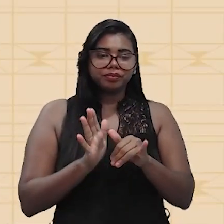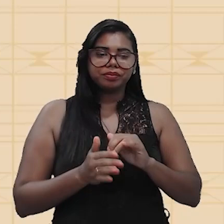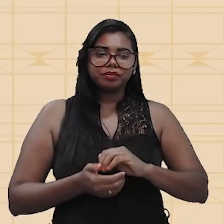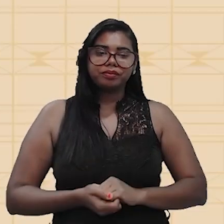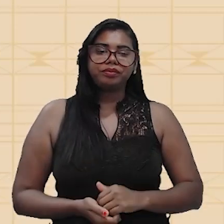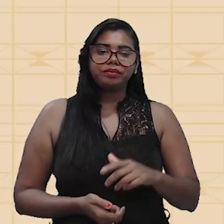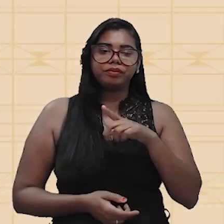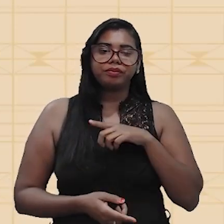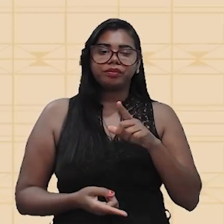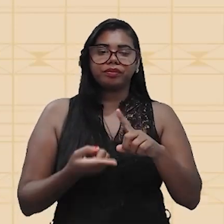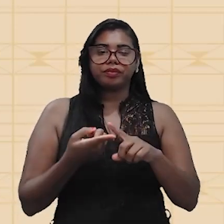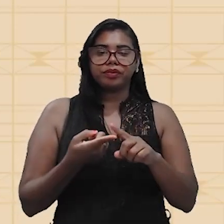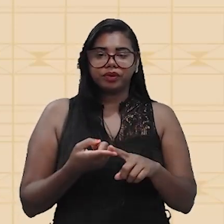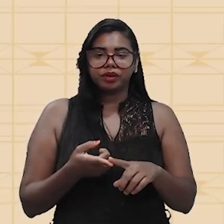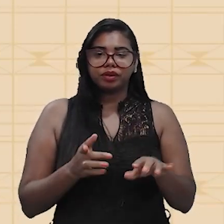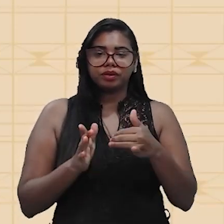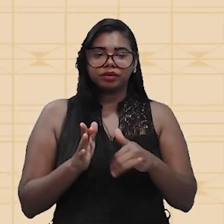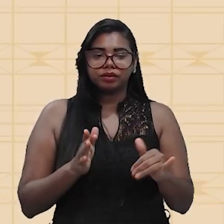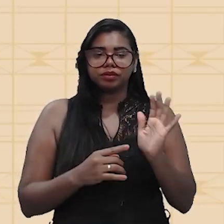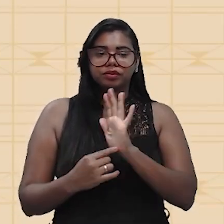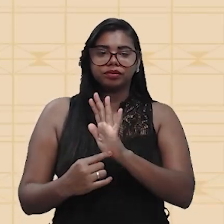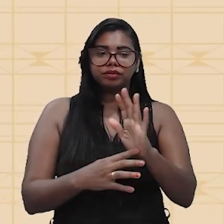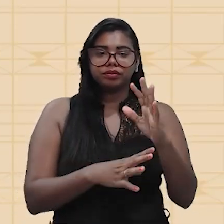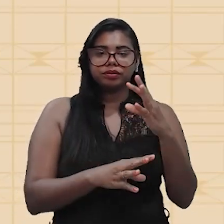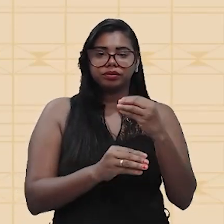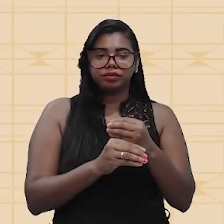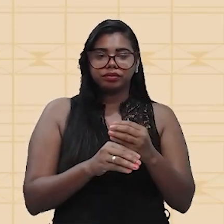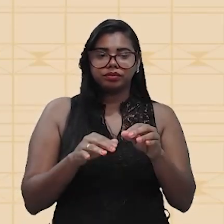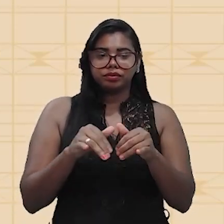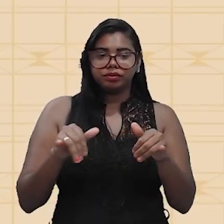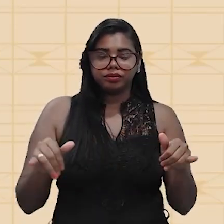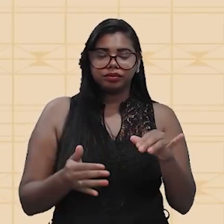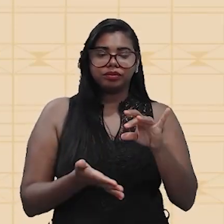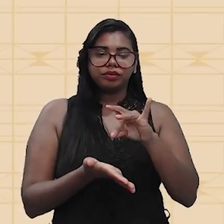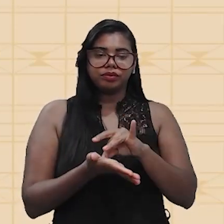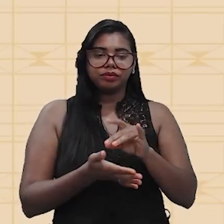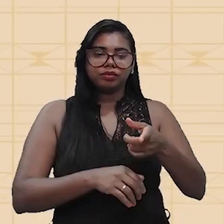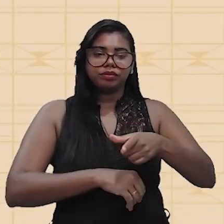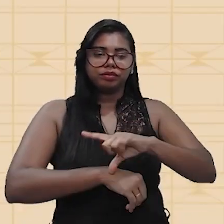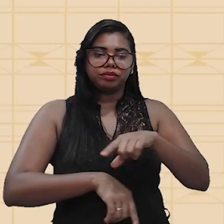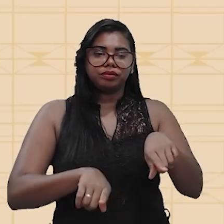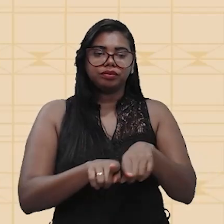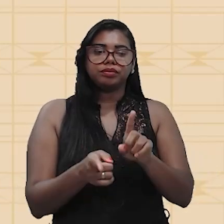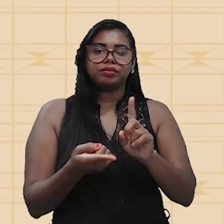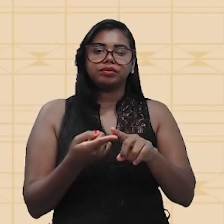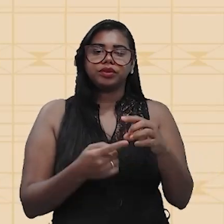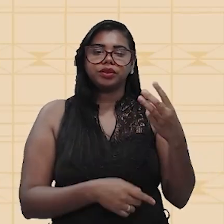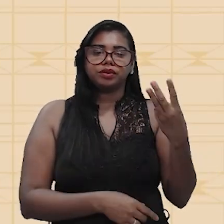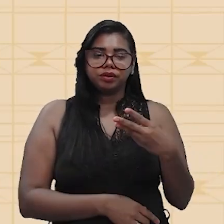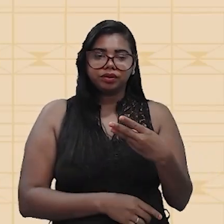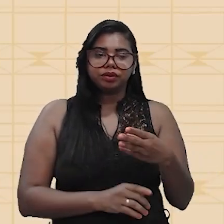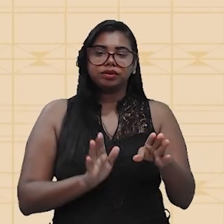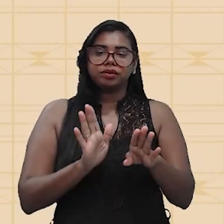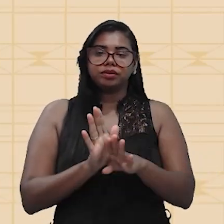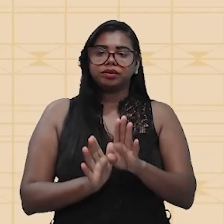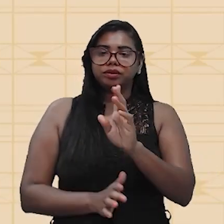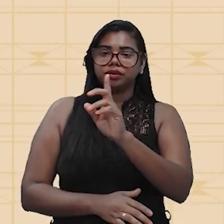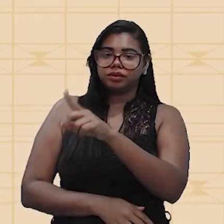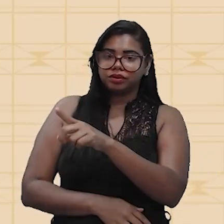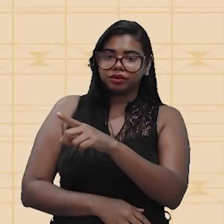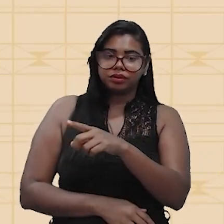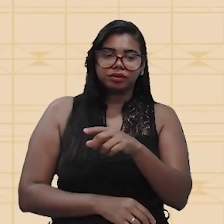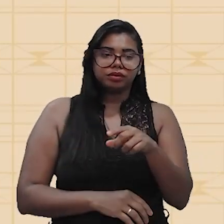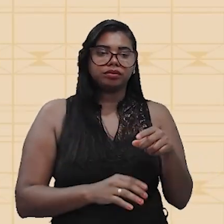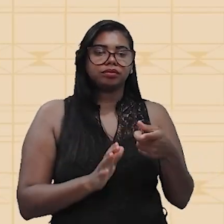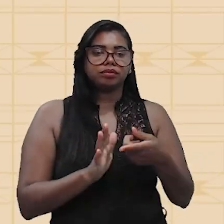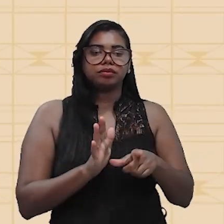gerador principal, a corrente vai, ó, no sentido anti-horário, passou por 3, chegou lá, ó, fez aquela curvinha e vai seguindo, ó,